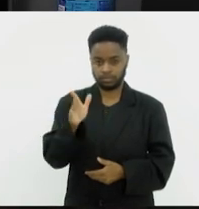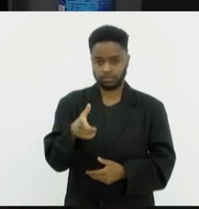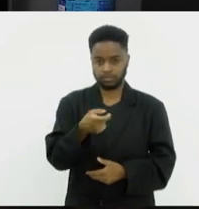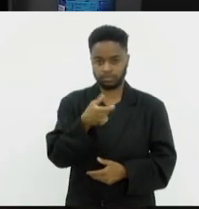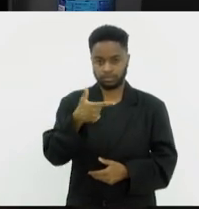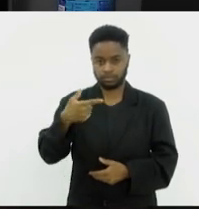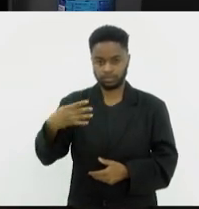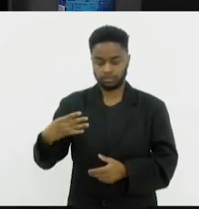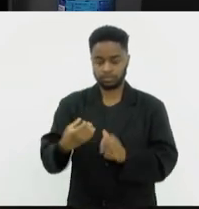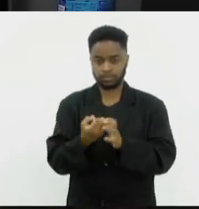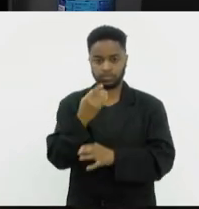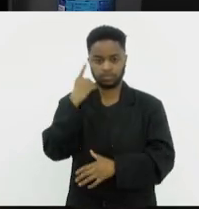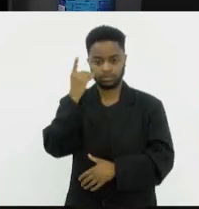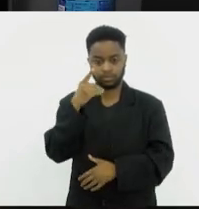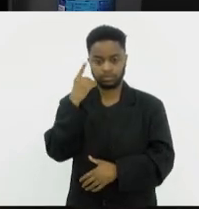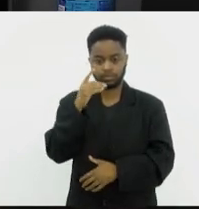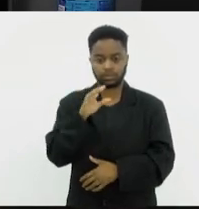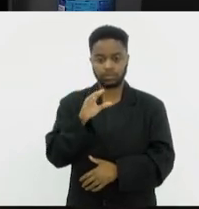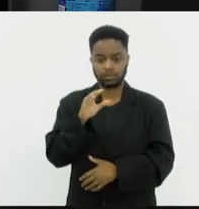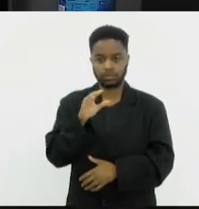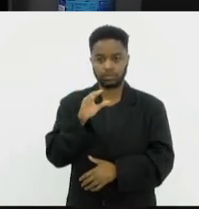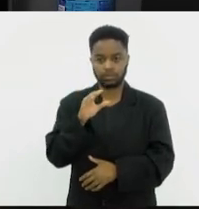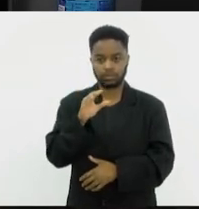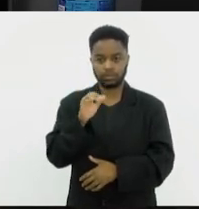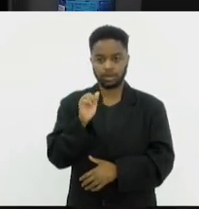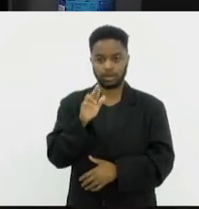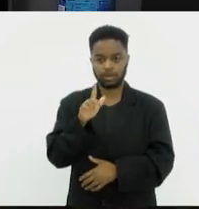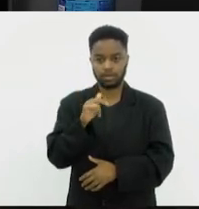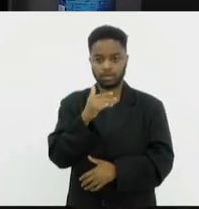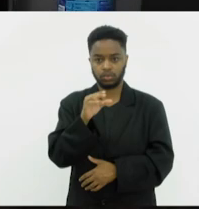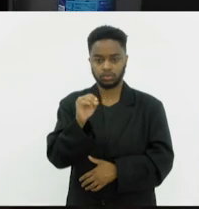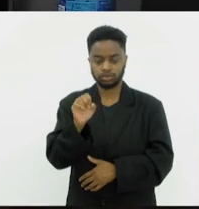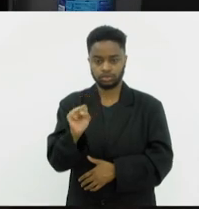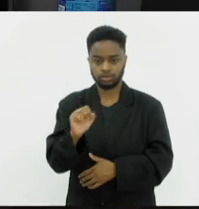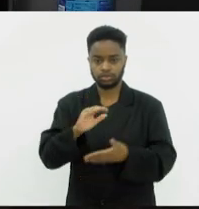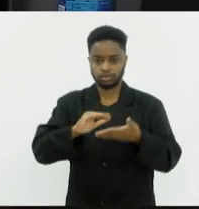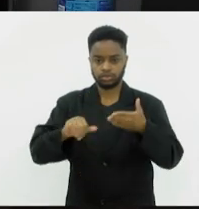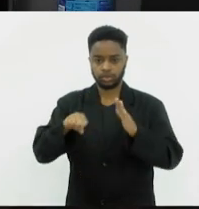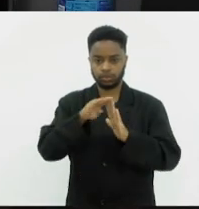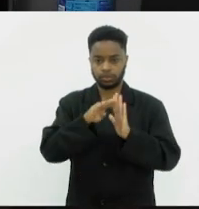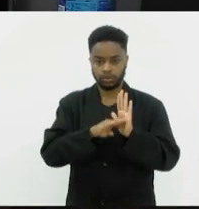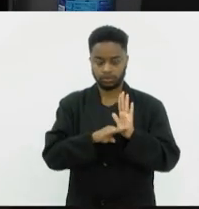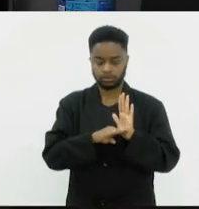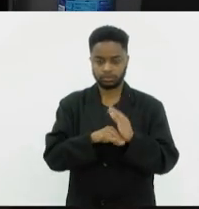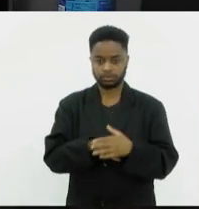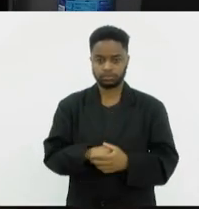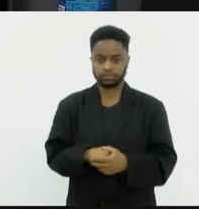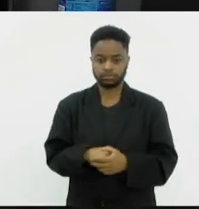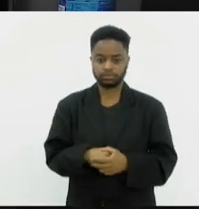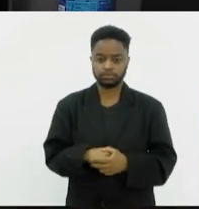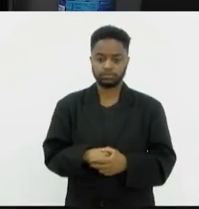272/2024, de autoria do deputado Carlinho do Benagá, retirado de pauta.